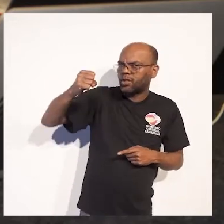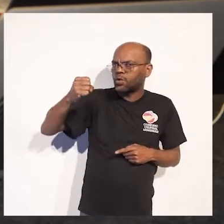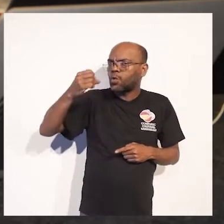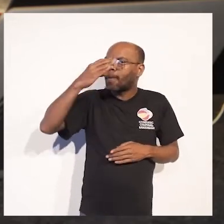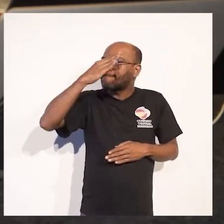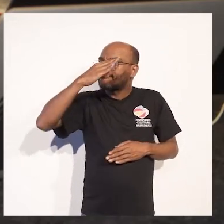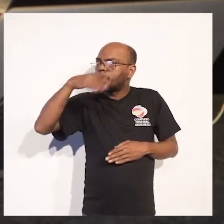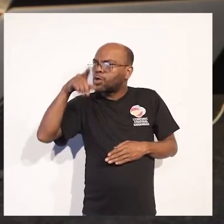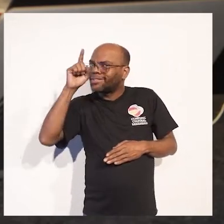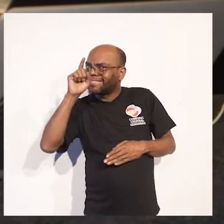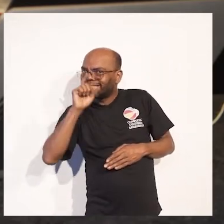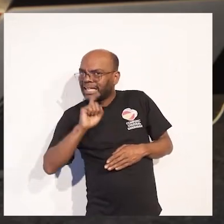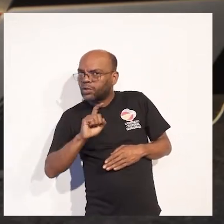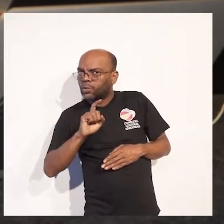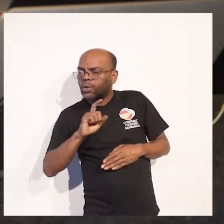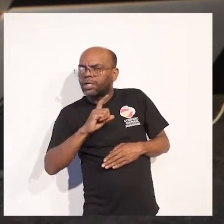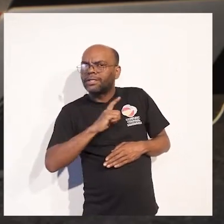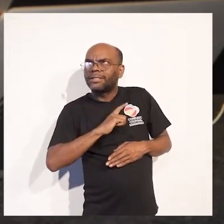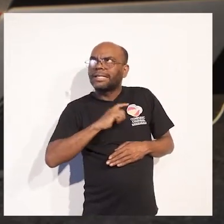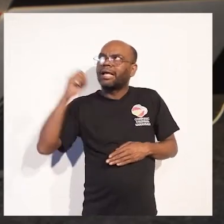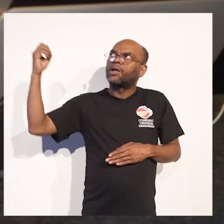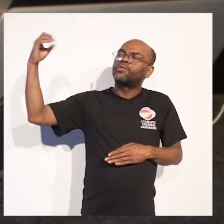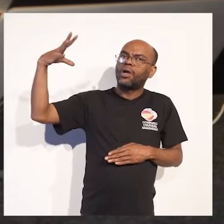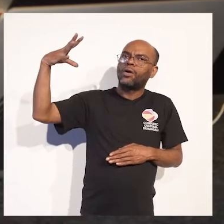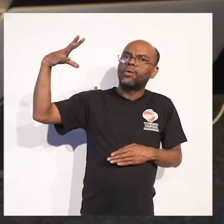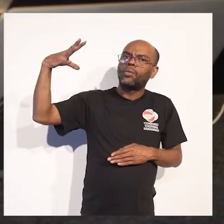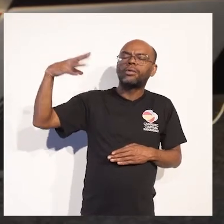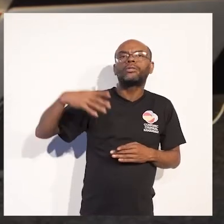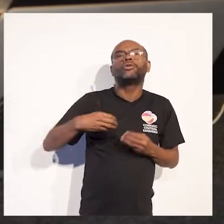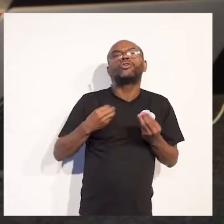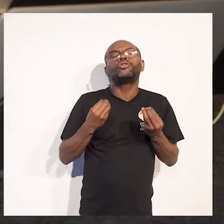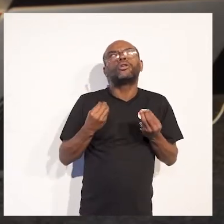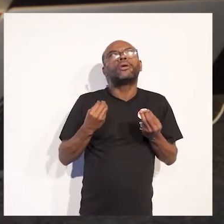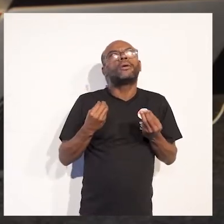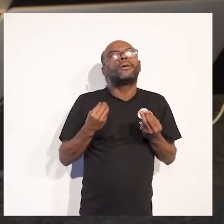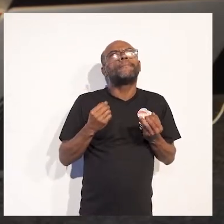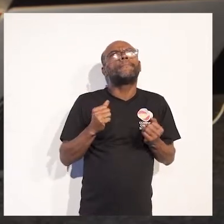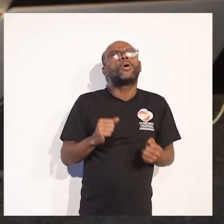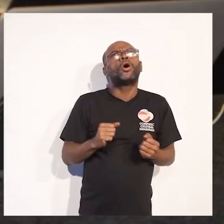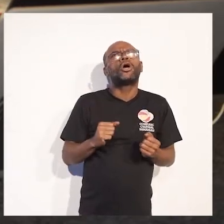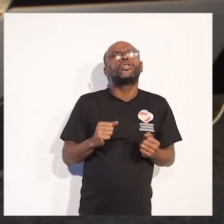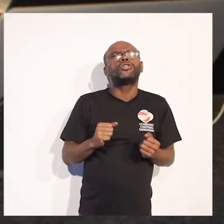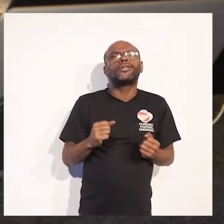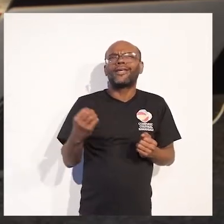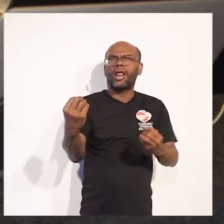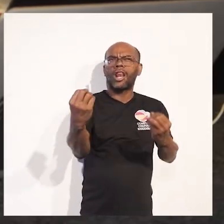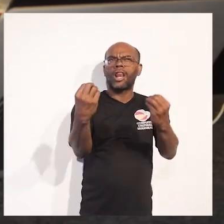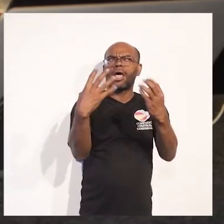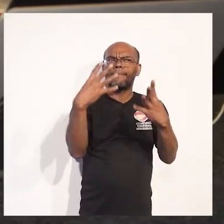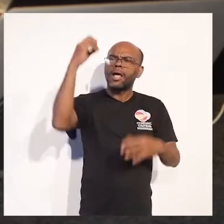98% das cores que tem a luz do sol. Então a gente pode dizer que a lâmpada